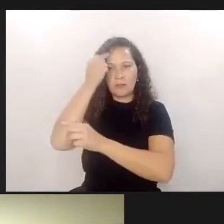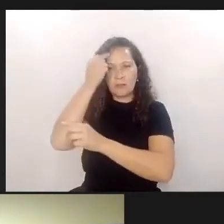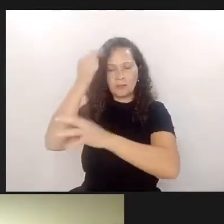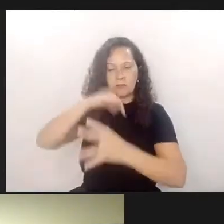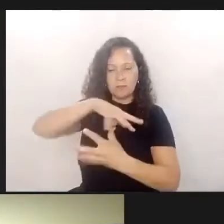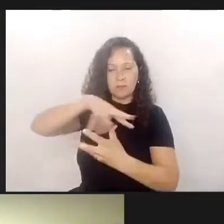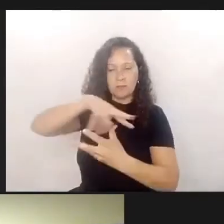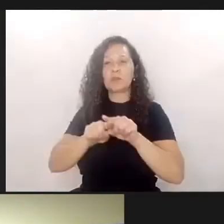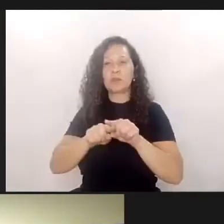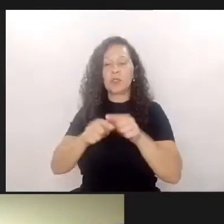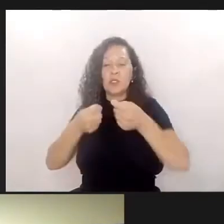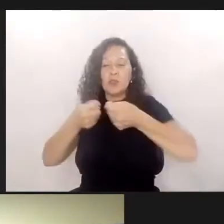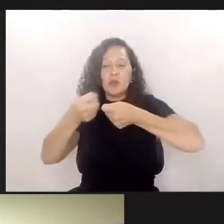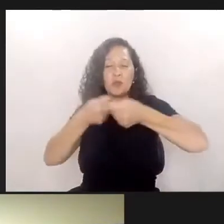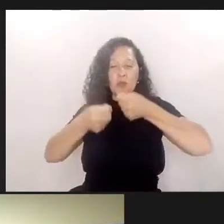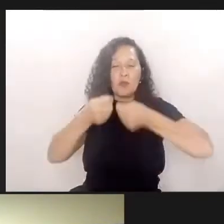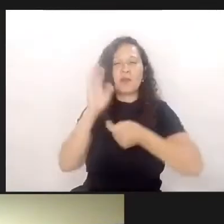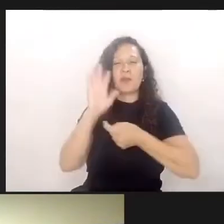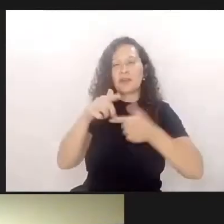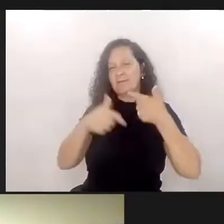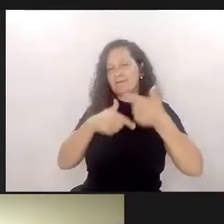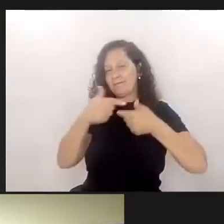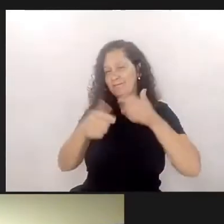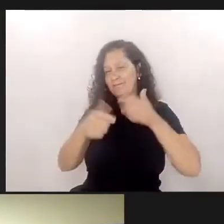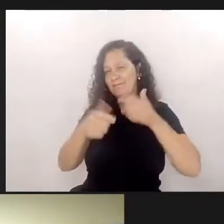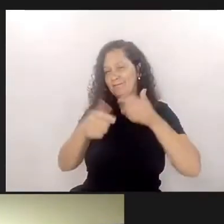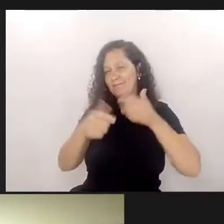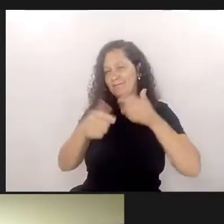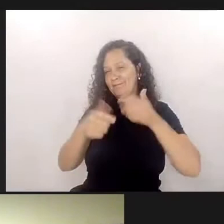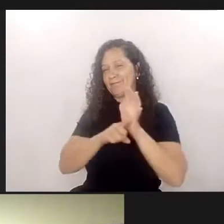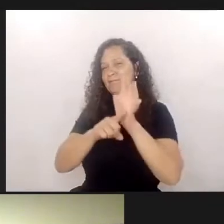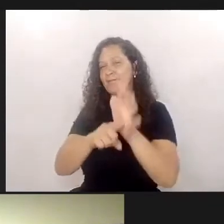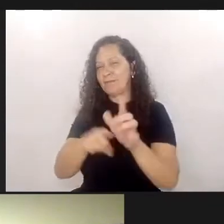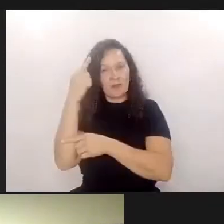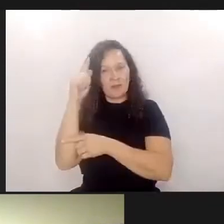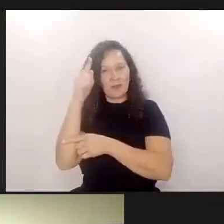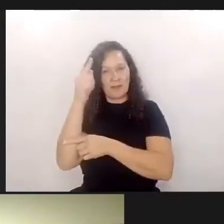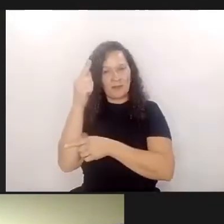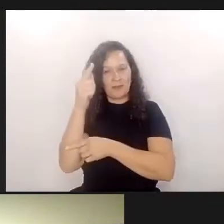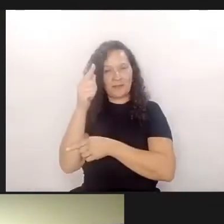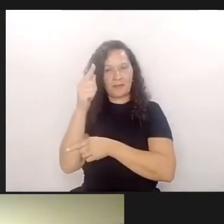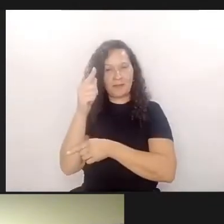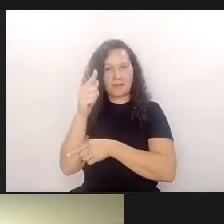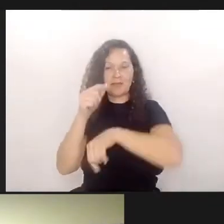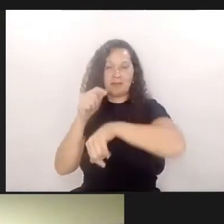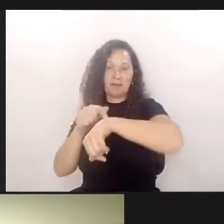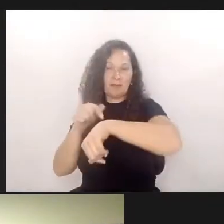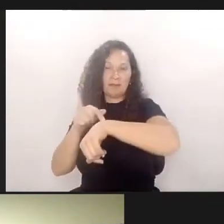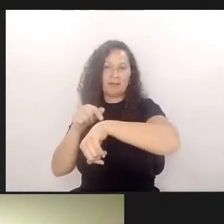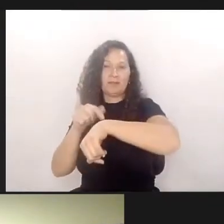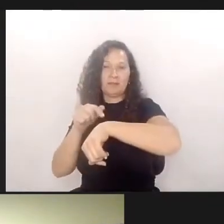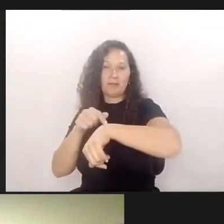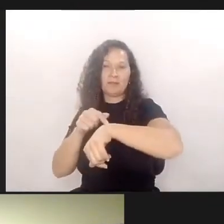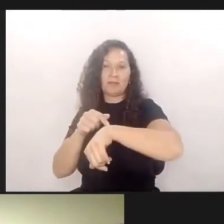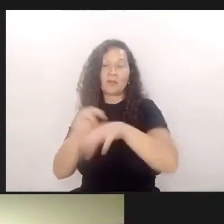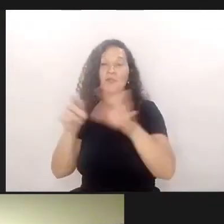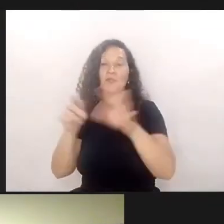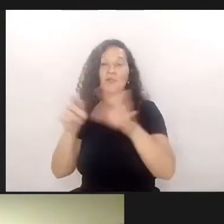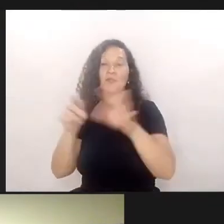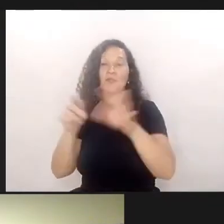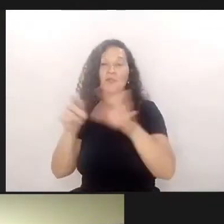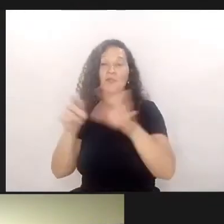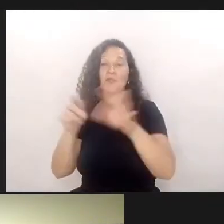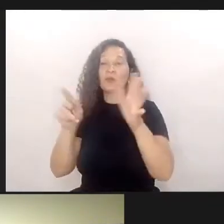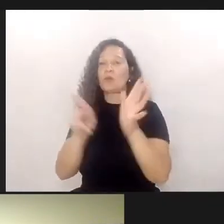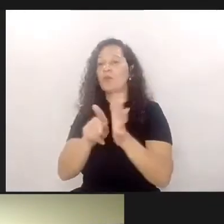fazendo, assim como a geografia estava fazendo, em um certo momento, num momento específico, que se estende até hoje.